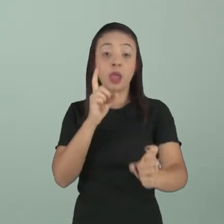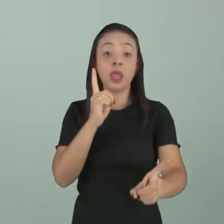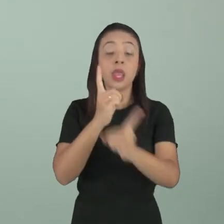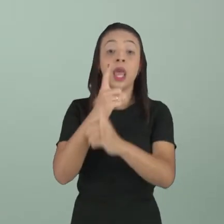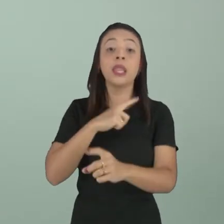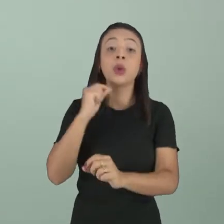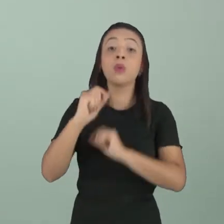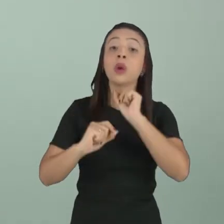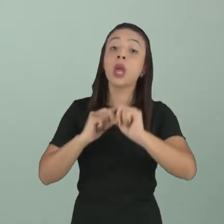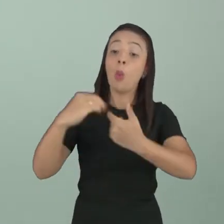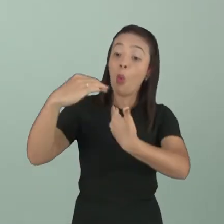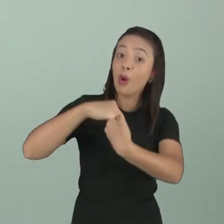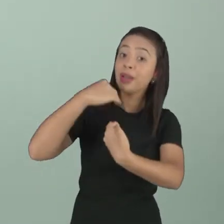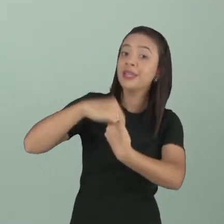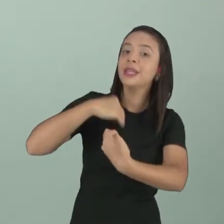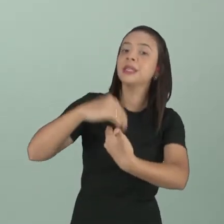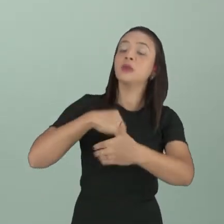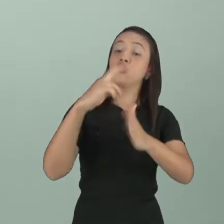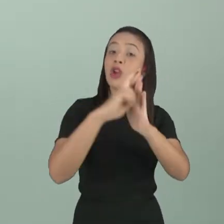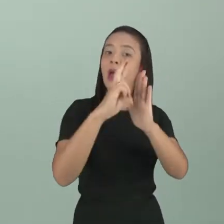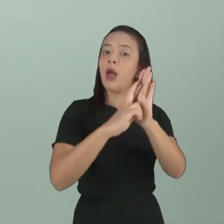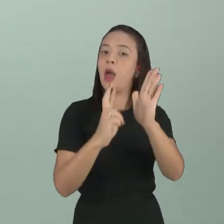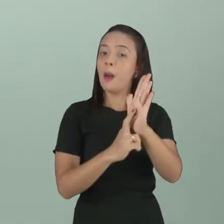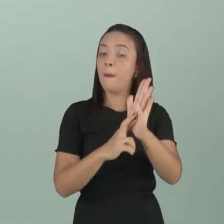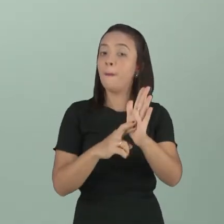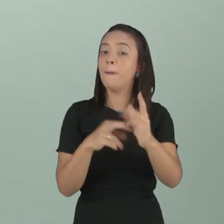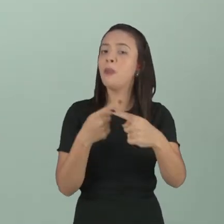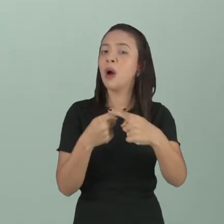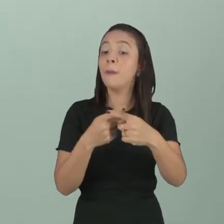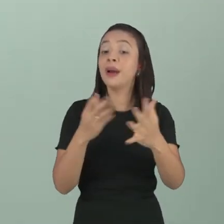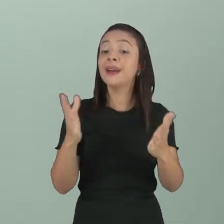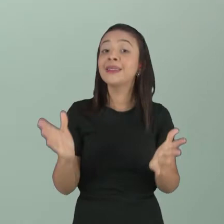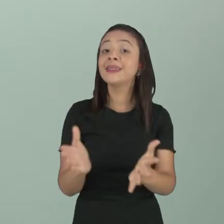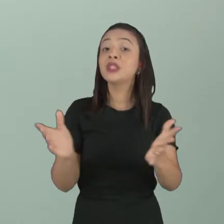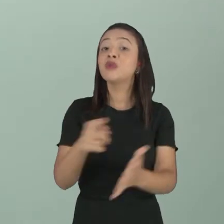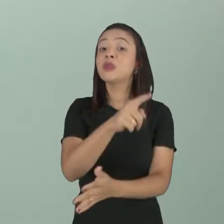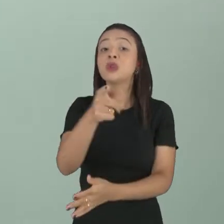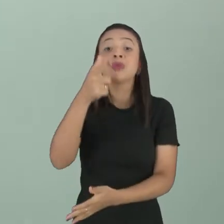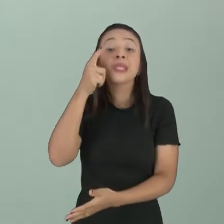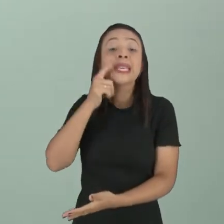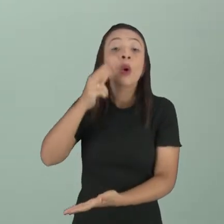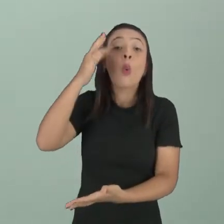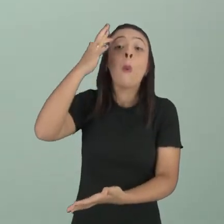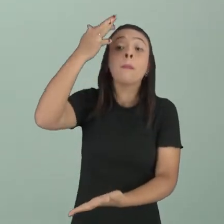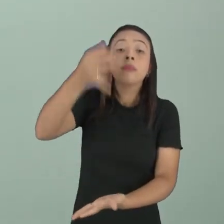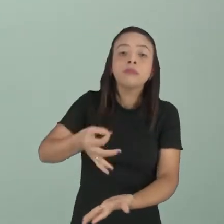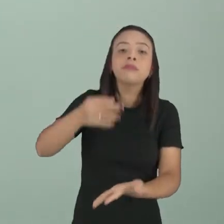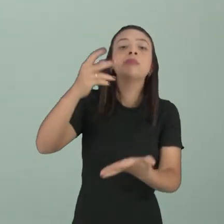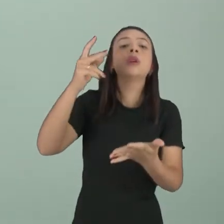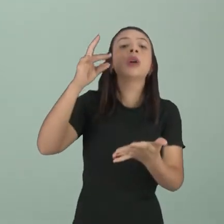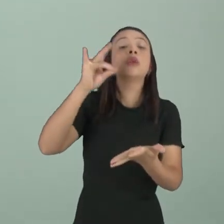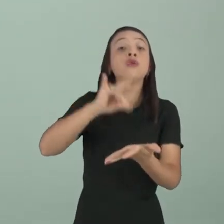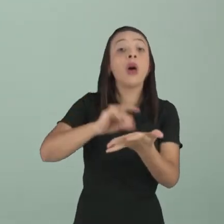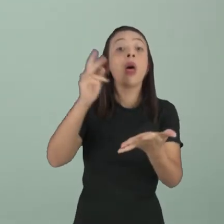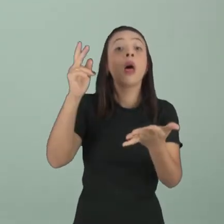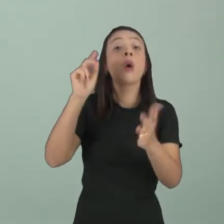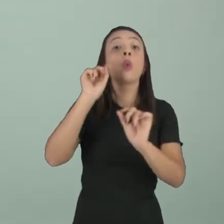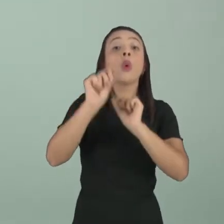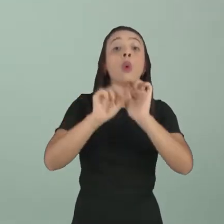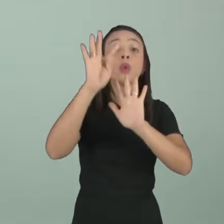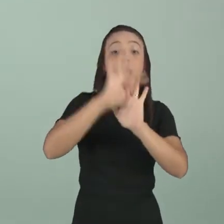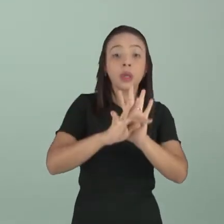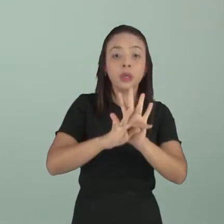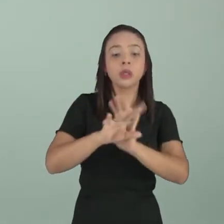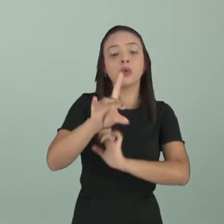para que o ajudemos vocês encontrar esse sentido ao ler um texto ao falar um texto e essas diretrizes são